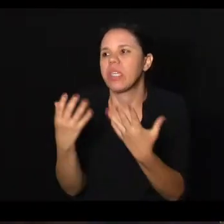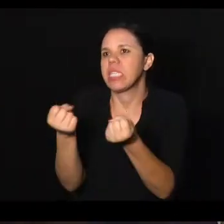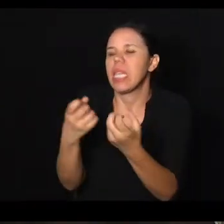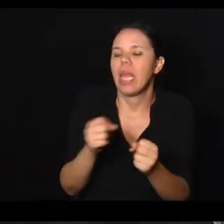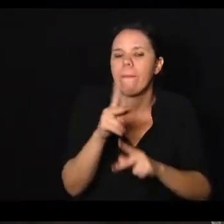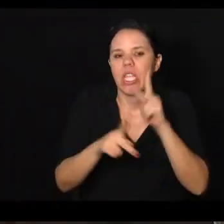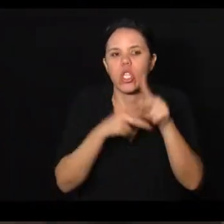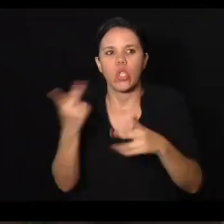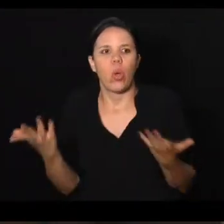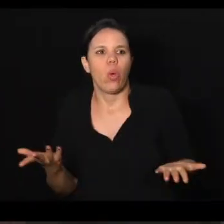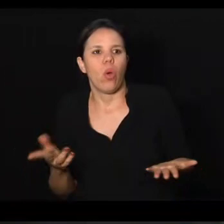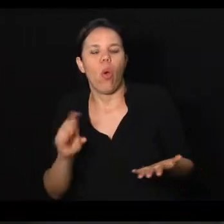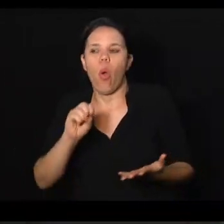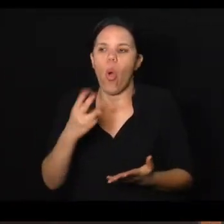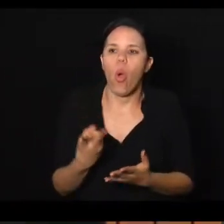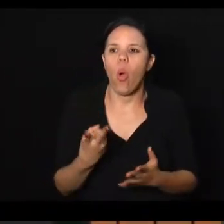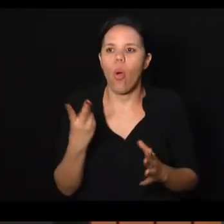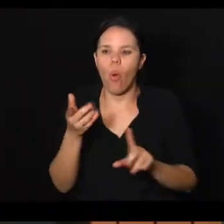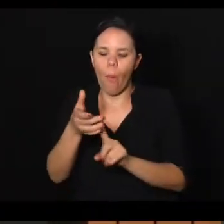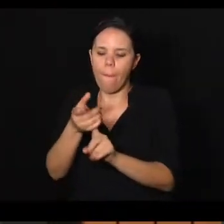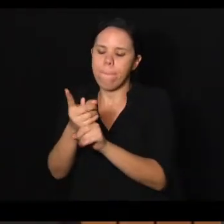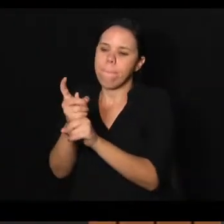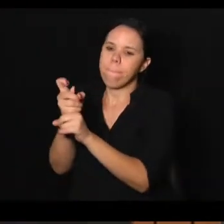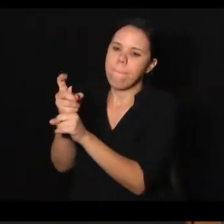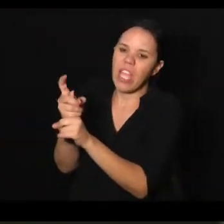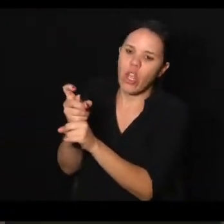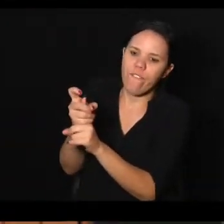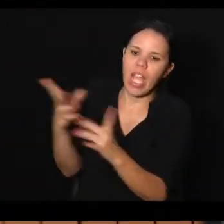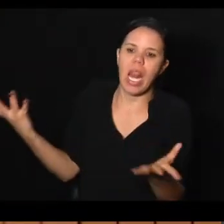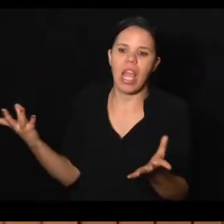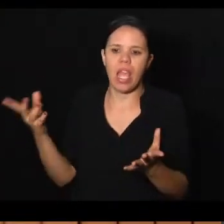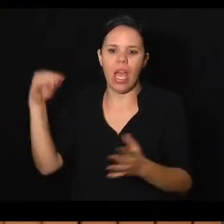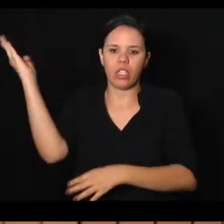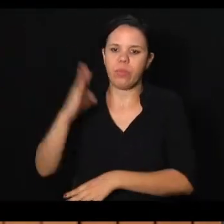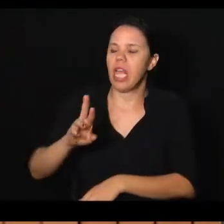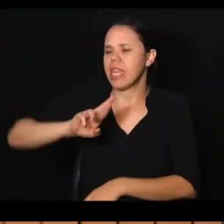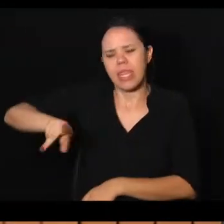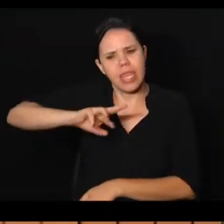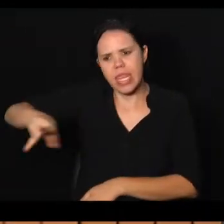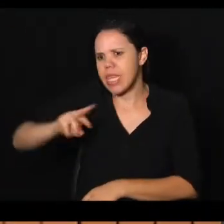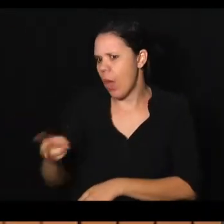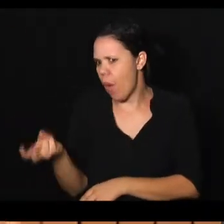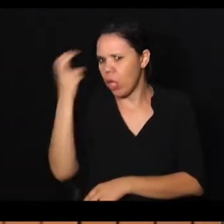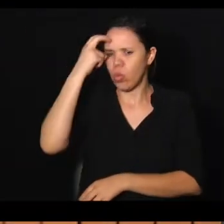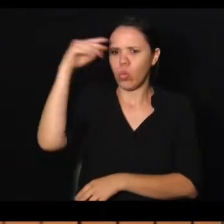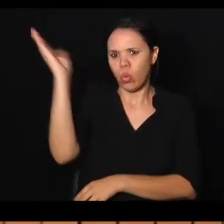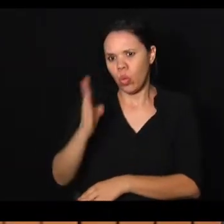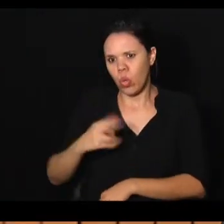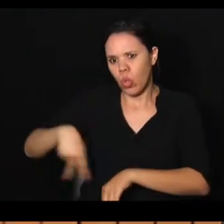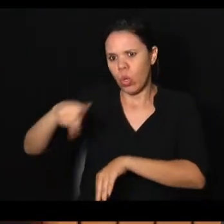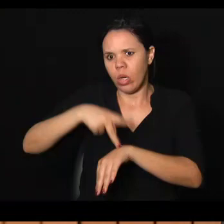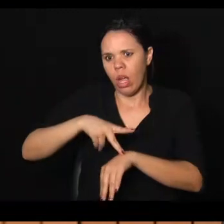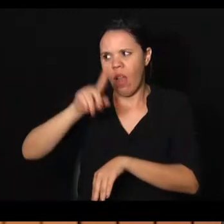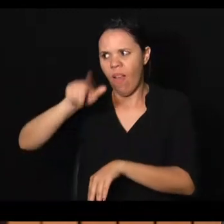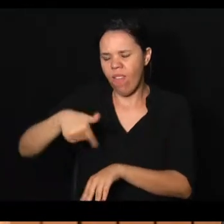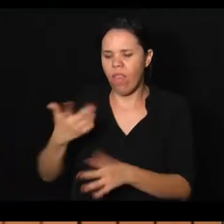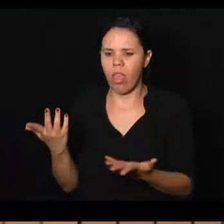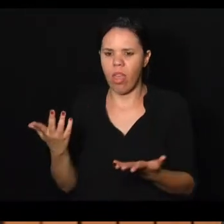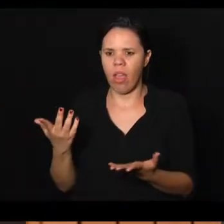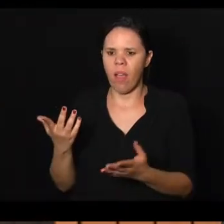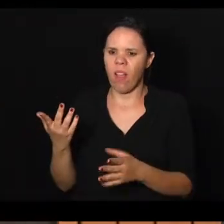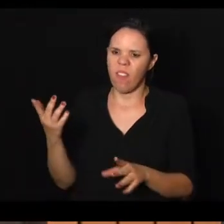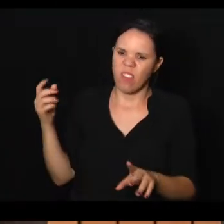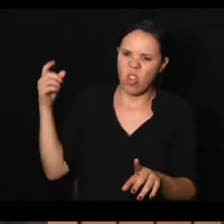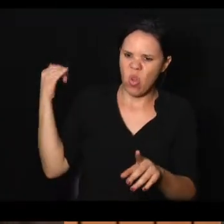a pedofilia no Brasil porque é cultural. Não é cultura desta nação o abuso, a